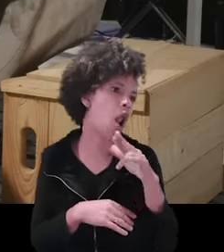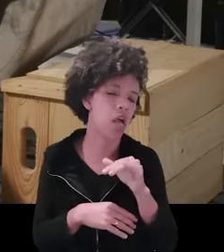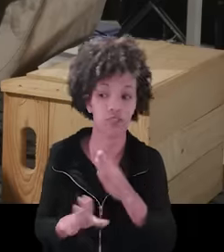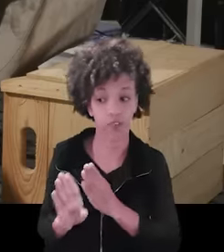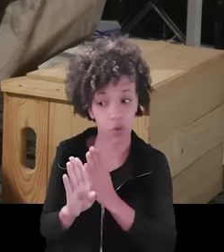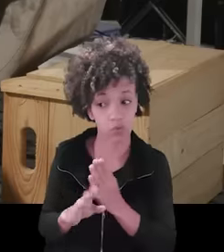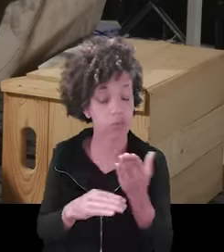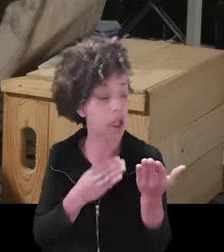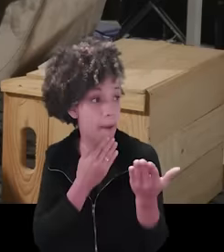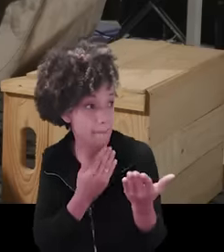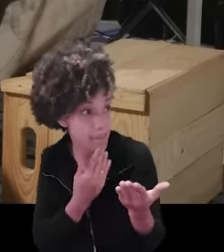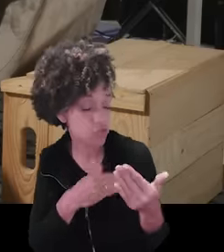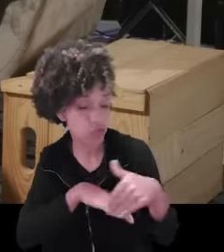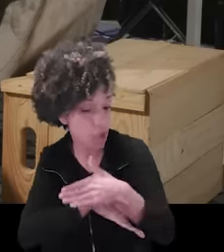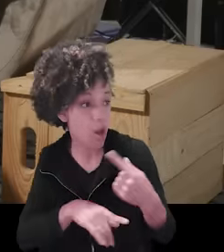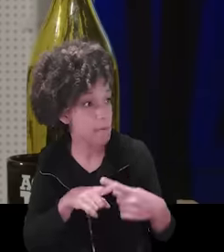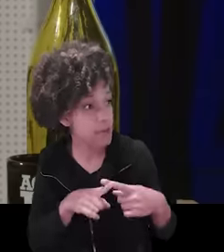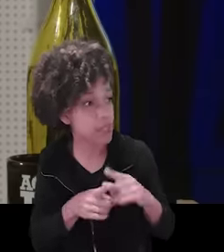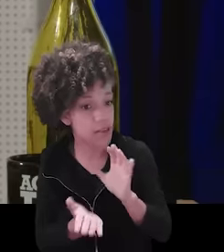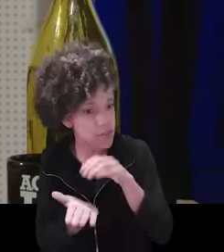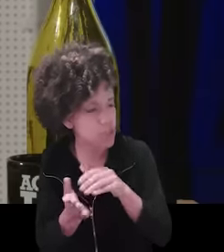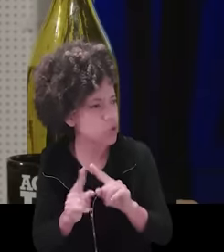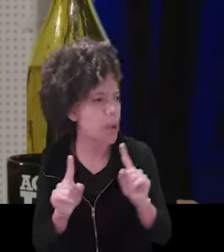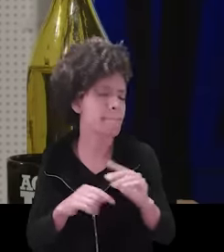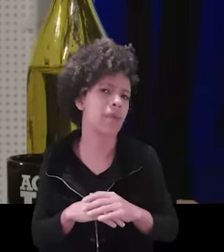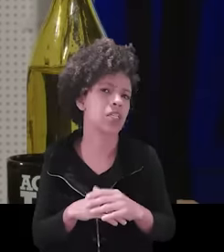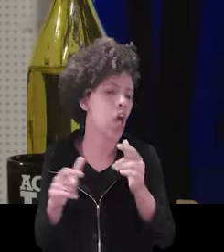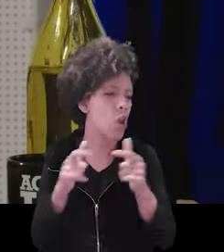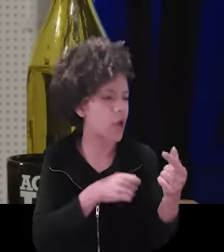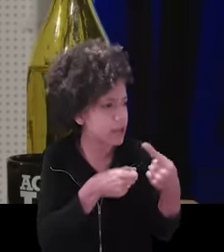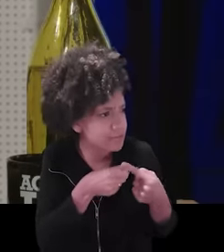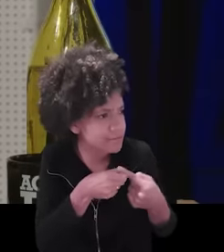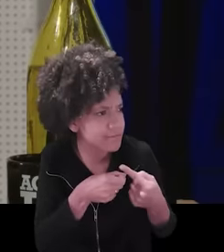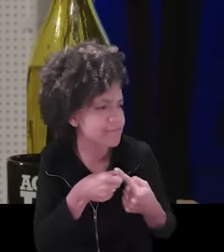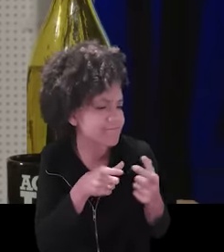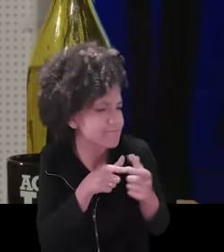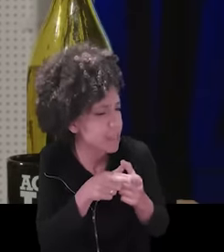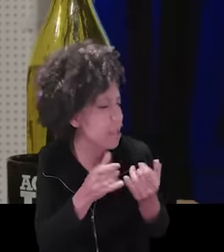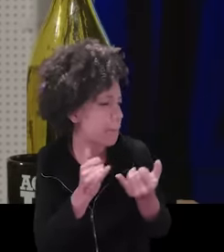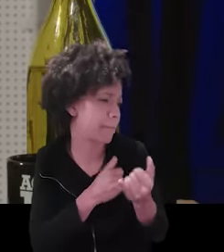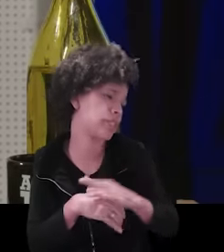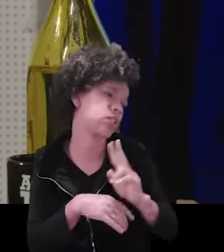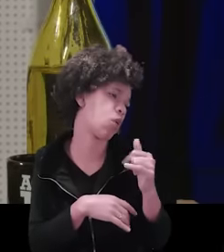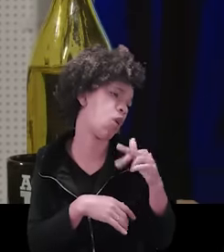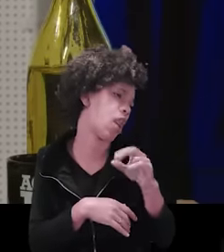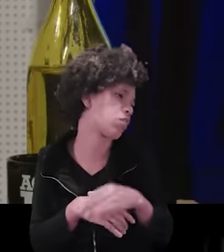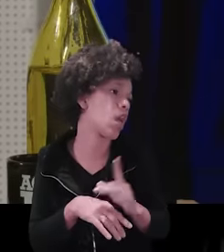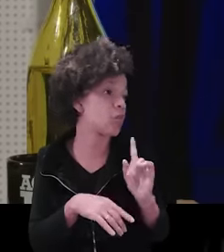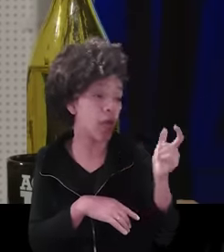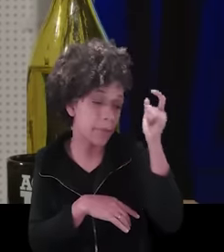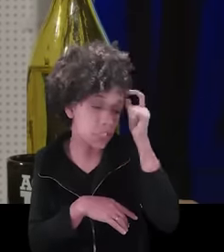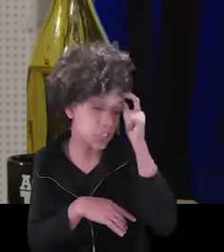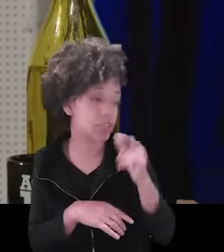mendigo na rua porque é centro né então tudo assim mas o lugar diz que é bem interiorano é muito parecido com